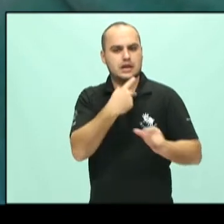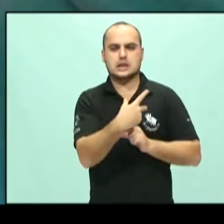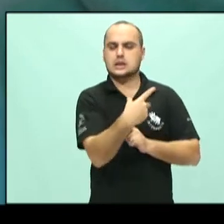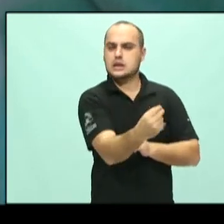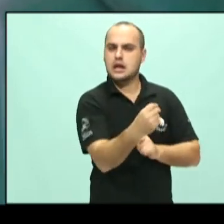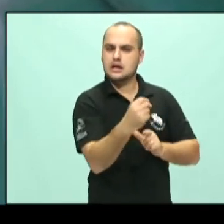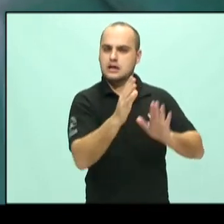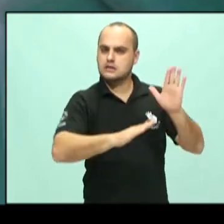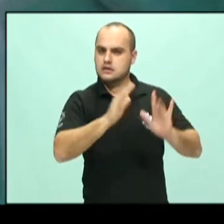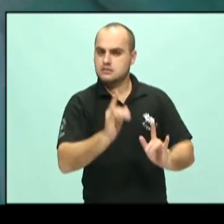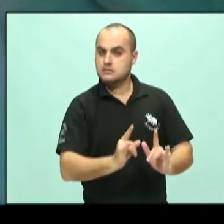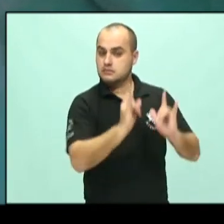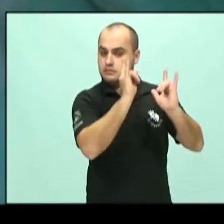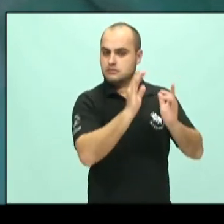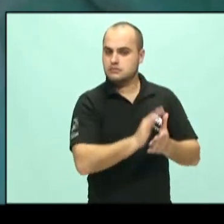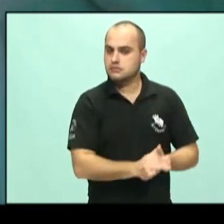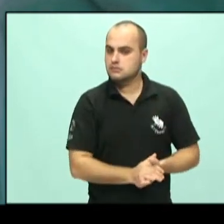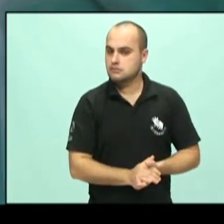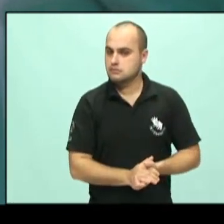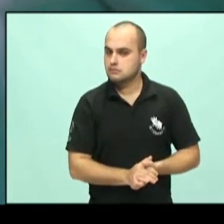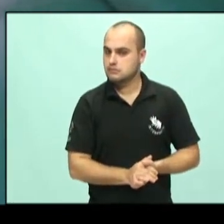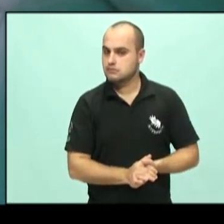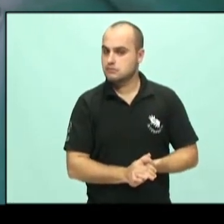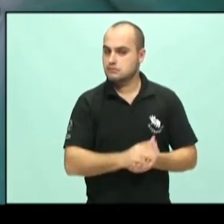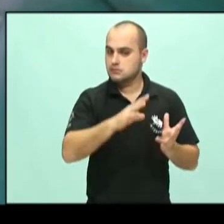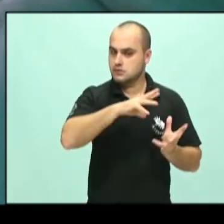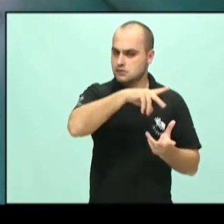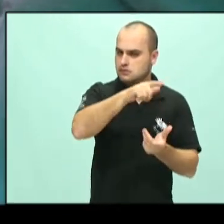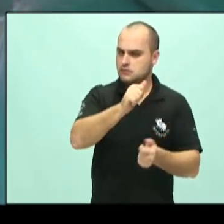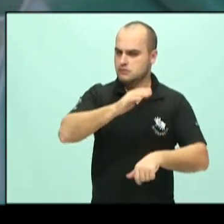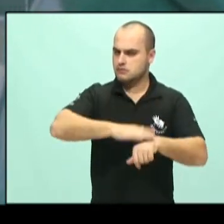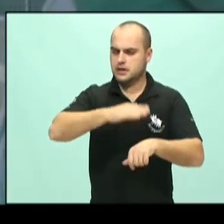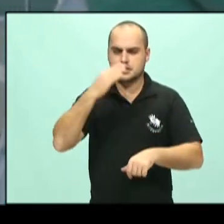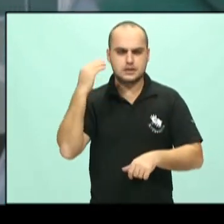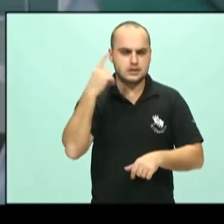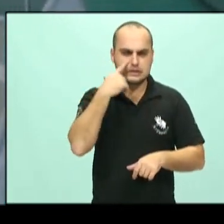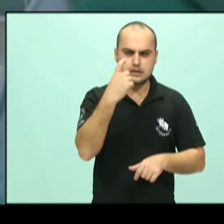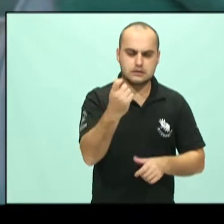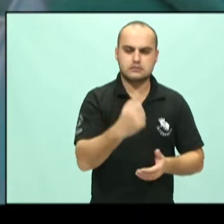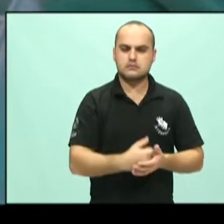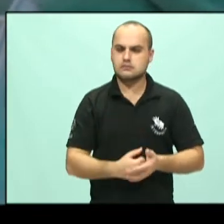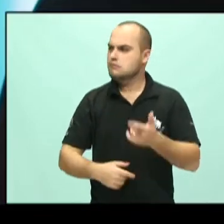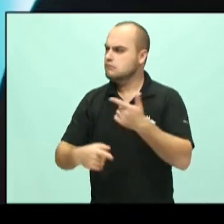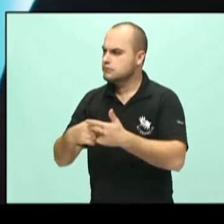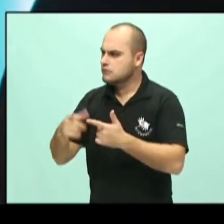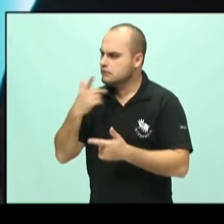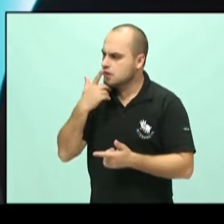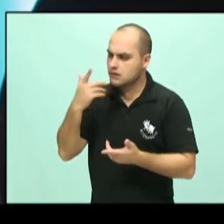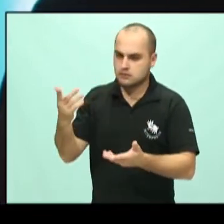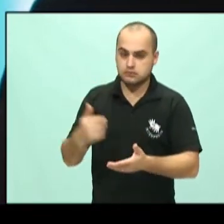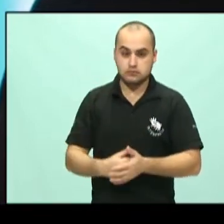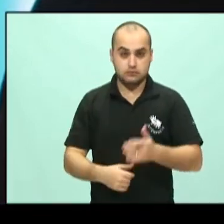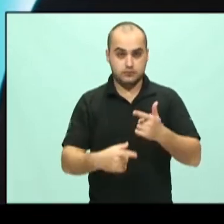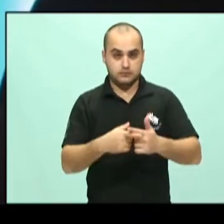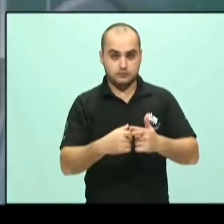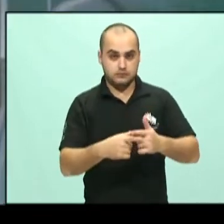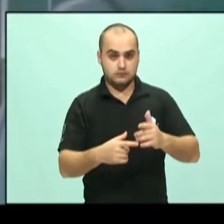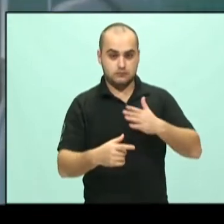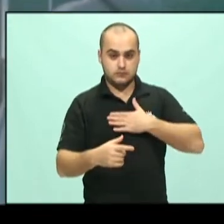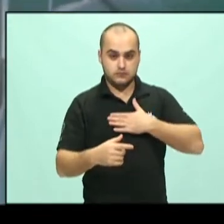vez em quando. Apesar de eu achar que a nossa realidade é muito mais interessante. E por que diz isso? Porque na nossa